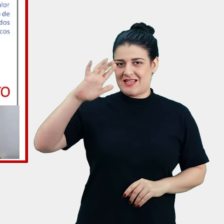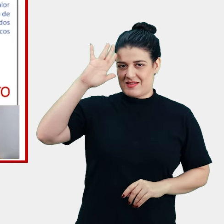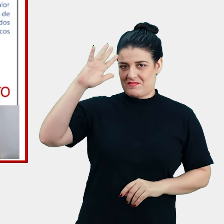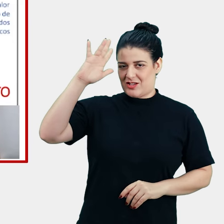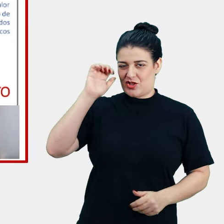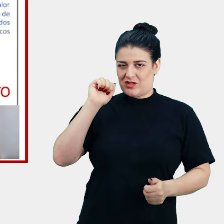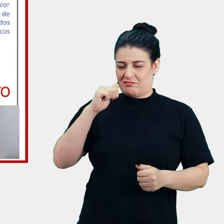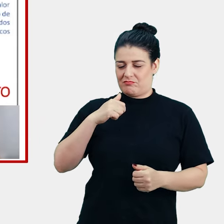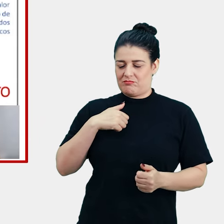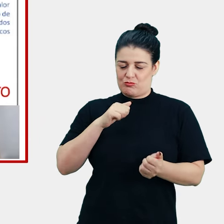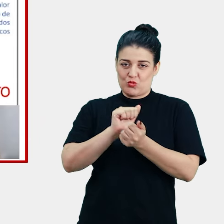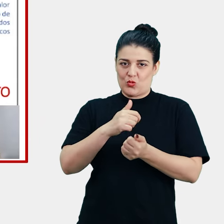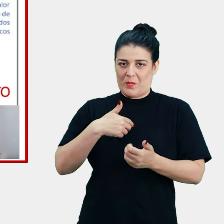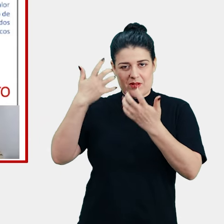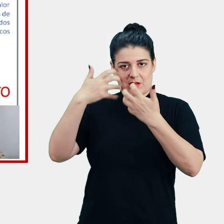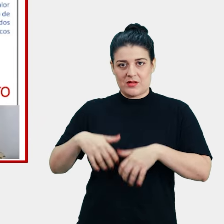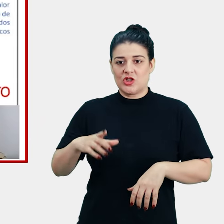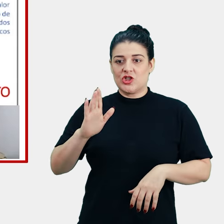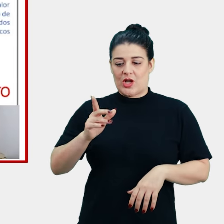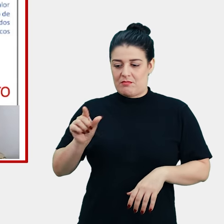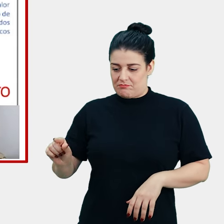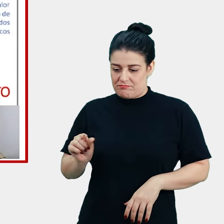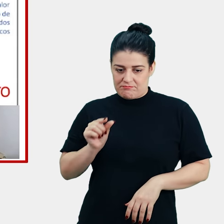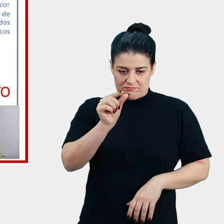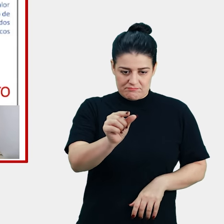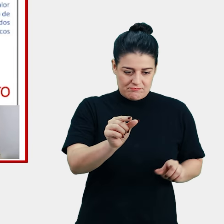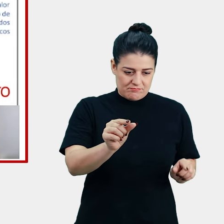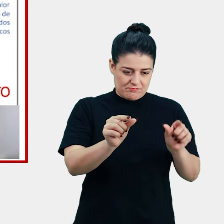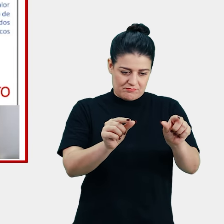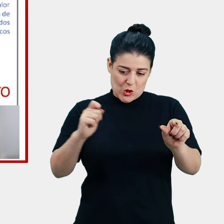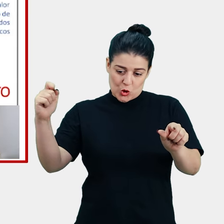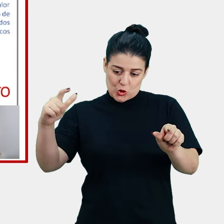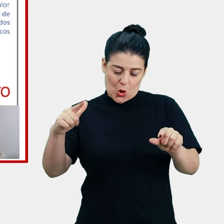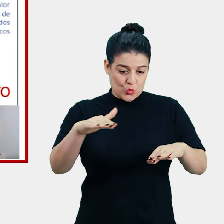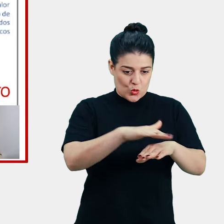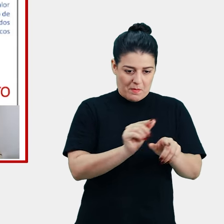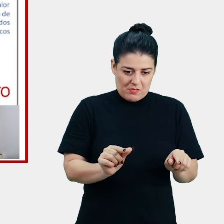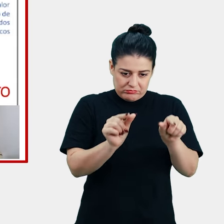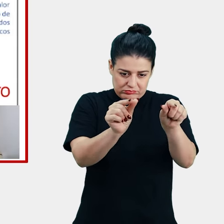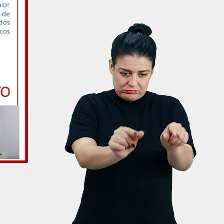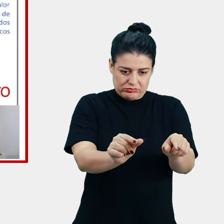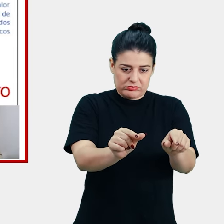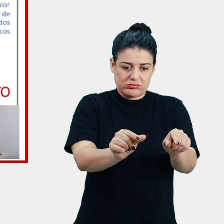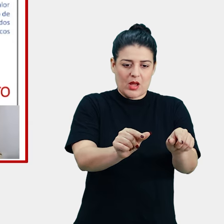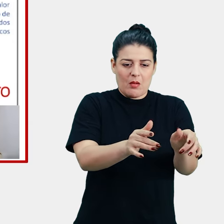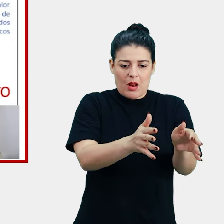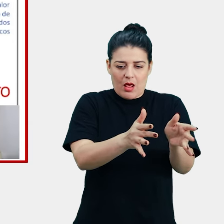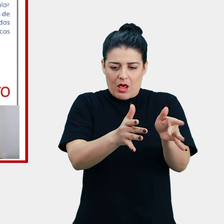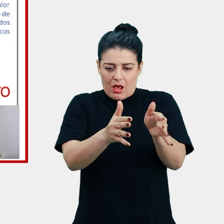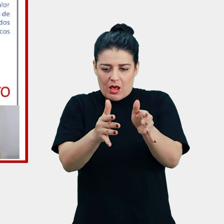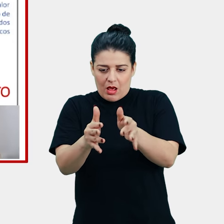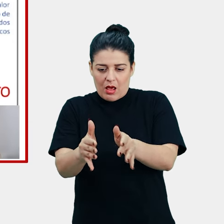comigo, você tem essas amostras que foram cultivadas em sol e sombra, e que eu tenho